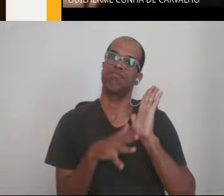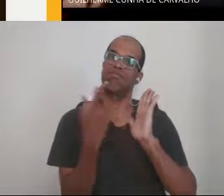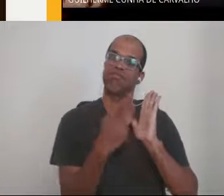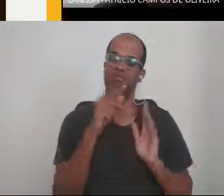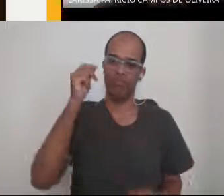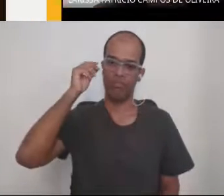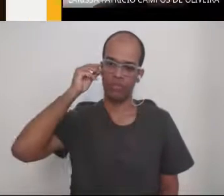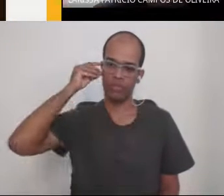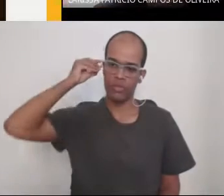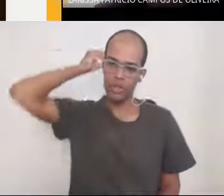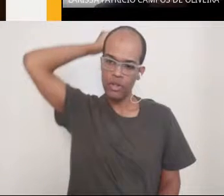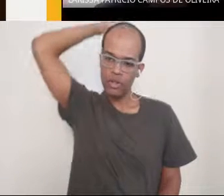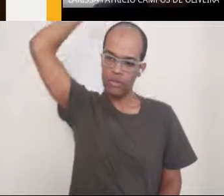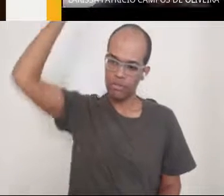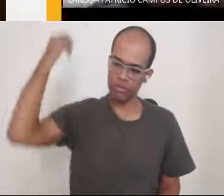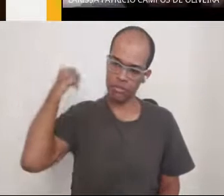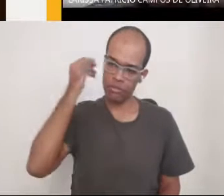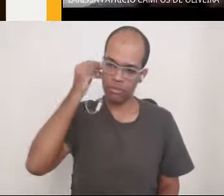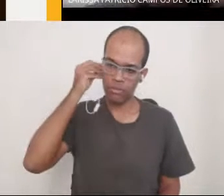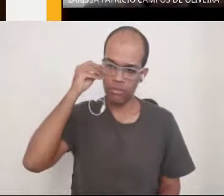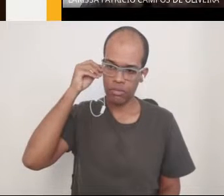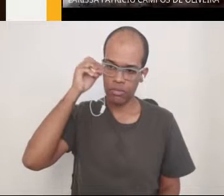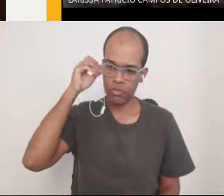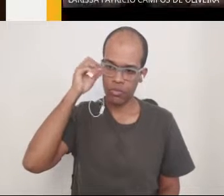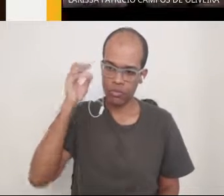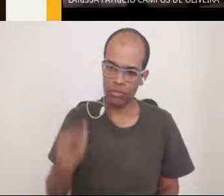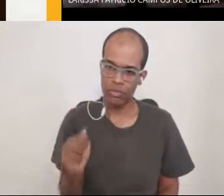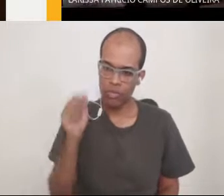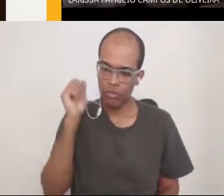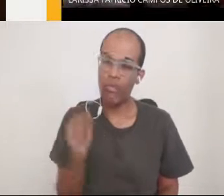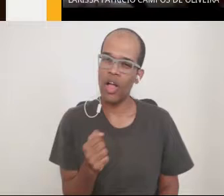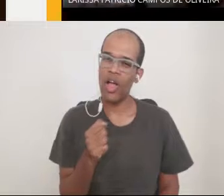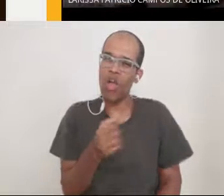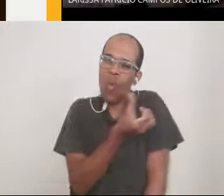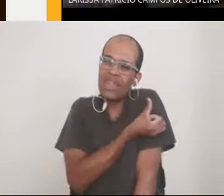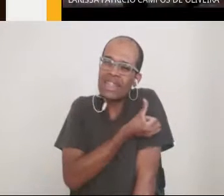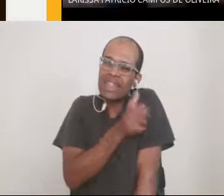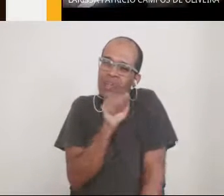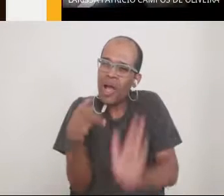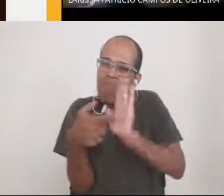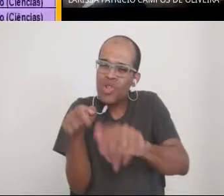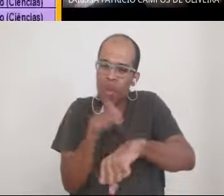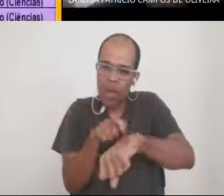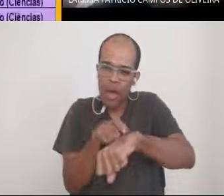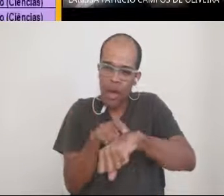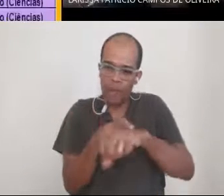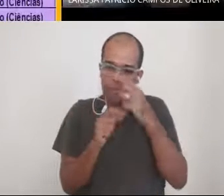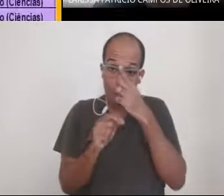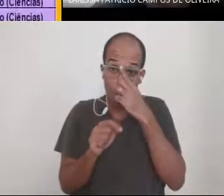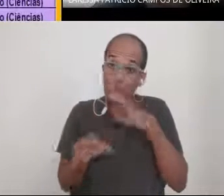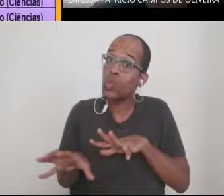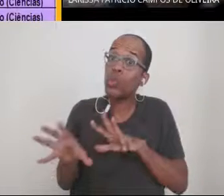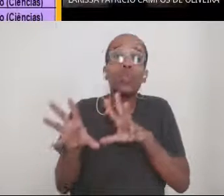tá? E aí, Gui, esse horáriozinho aí em roxo que o Guilherme mostrou, né, dos horários do Meet, todas as turmas da